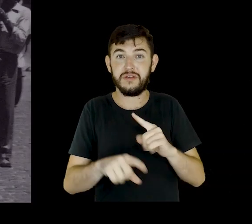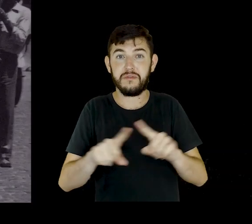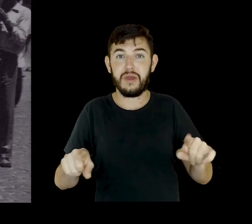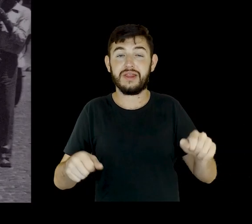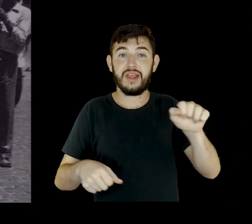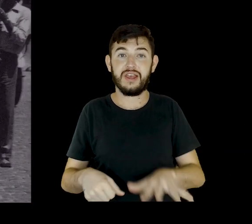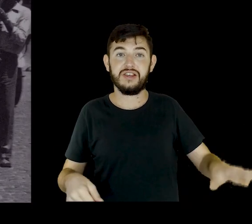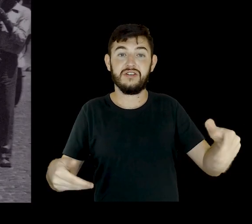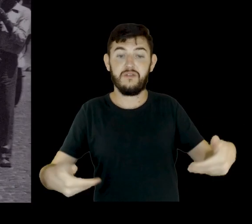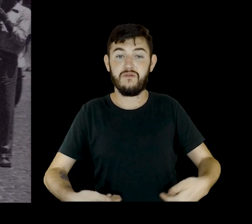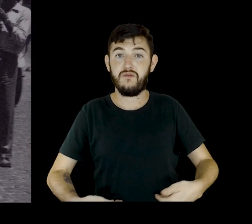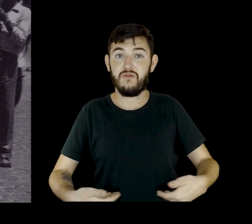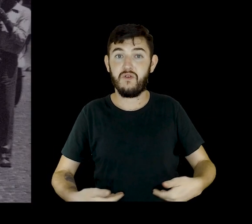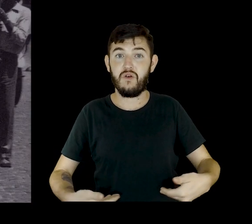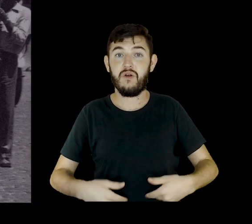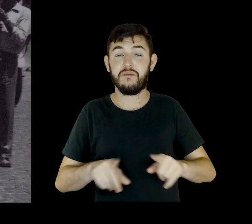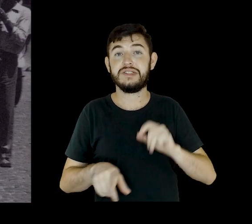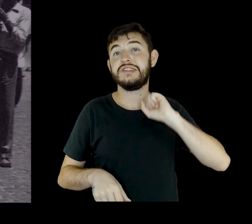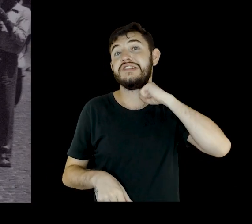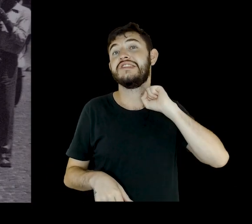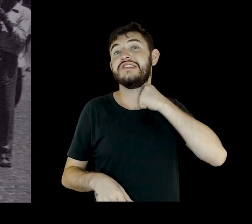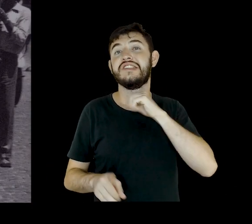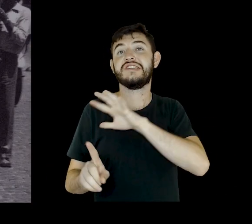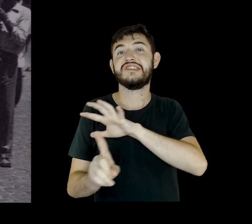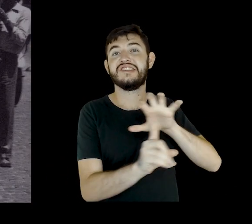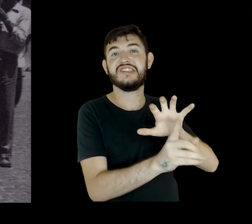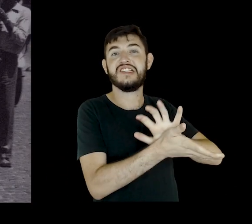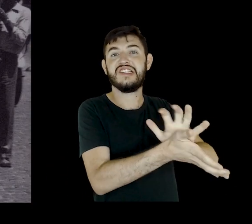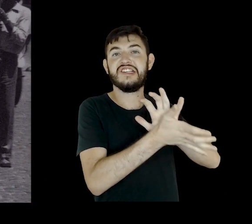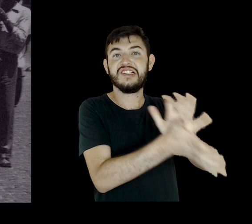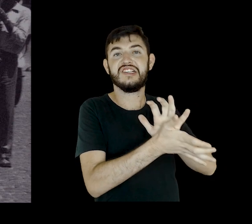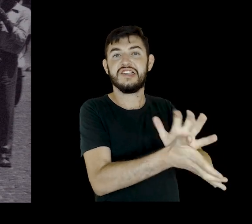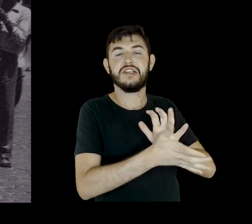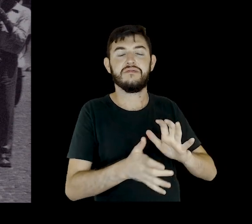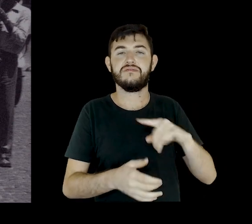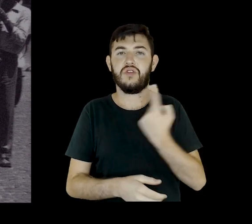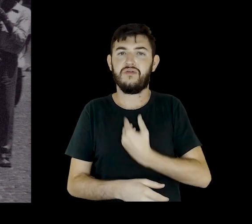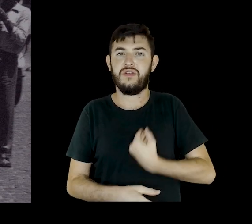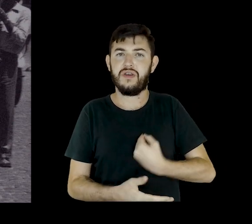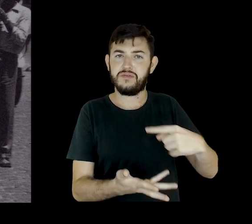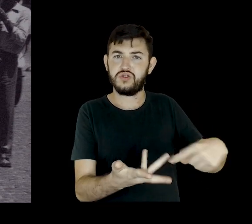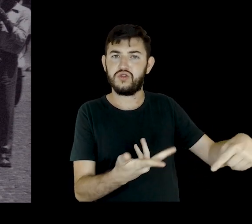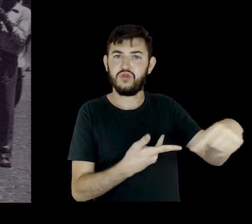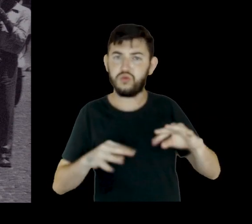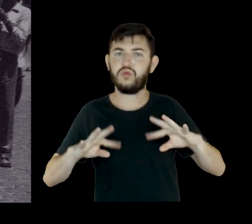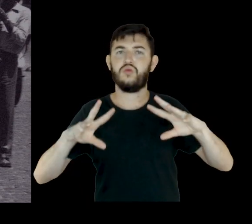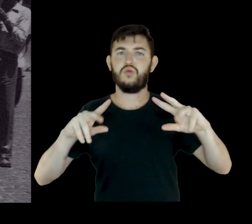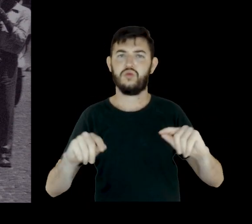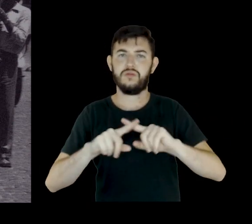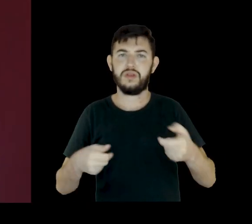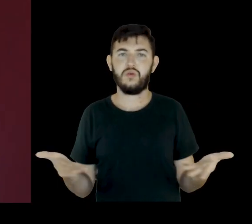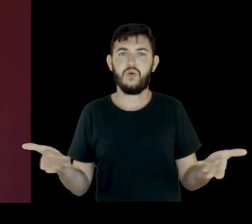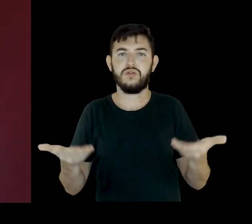fome, de tensão nervosa, de opressão, e tudo isso que a gente passou. Eu acho assim,